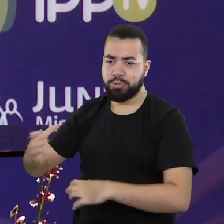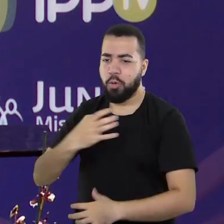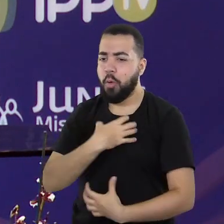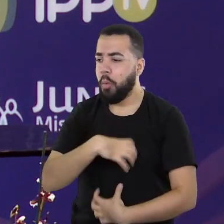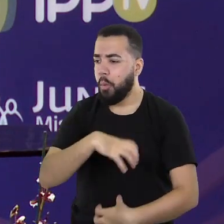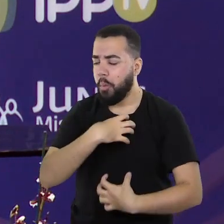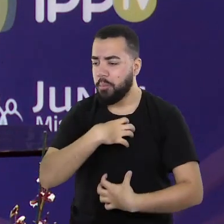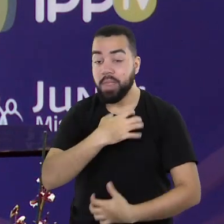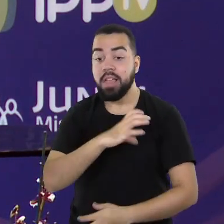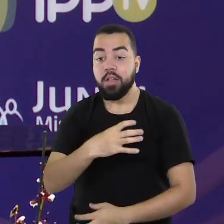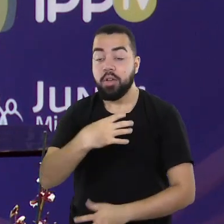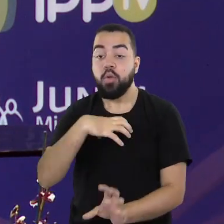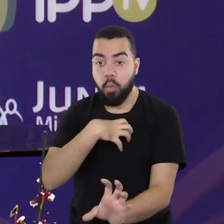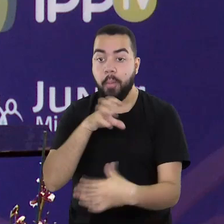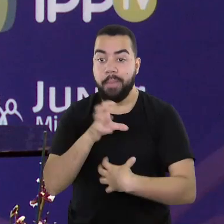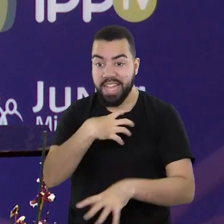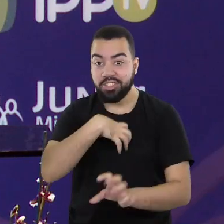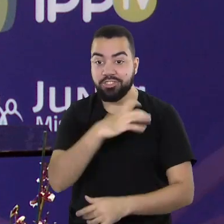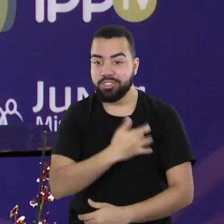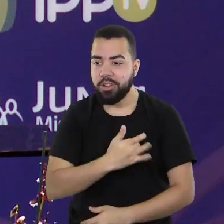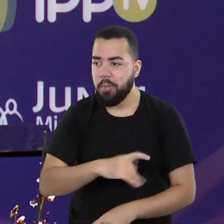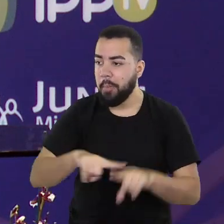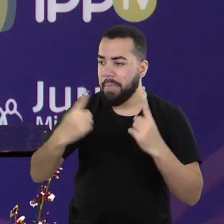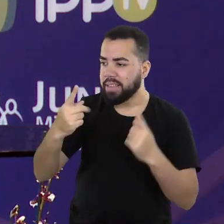Tem muita gente que quer fazer